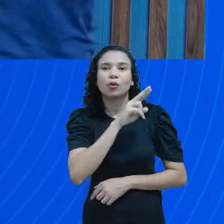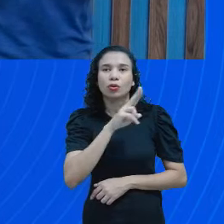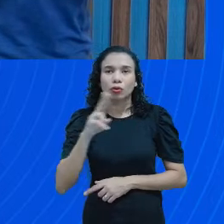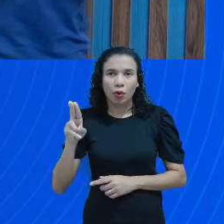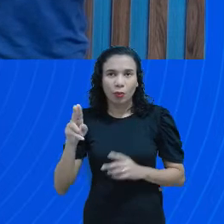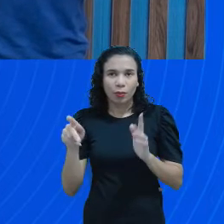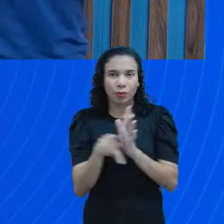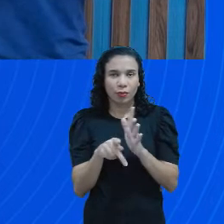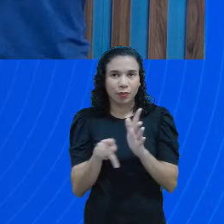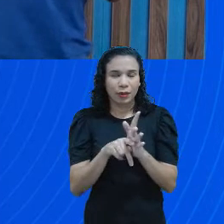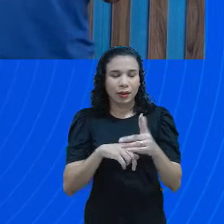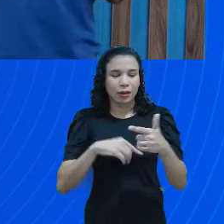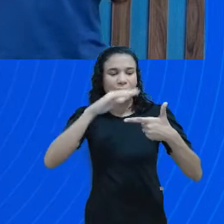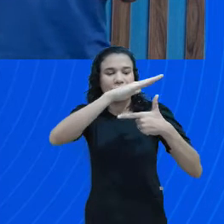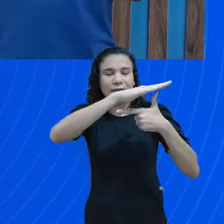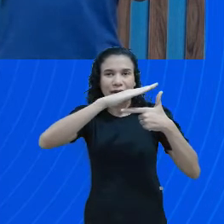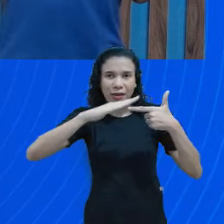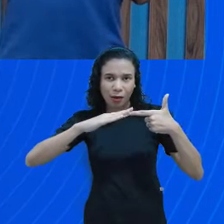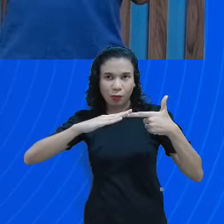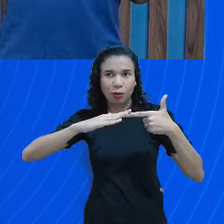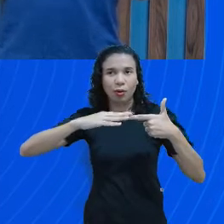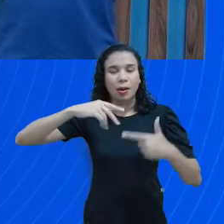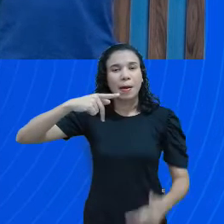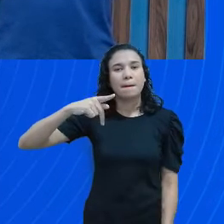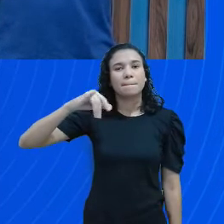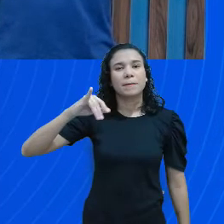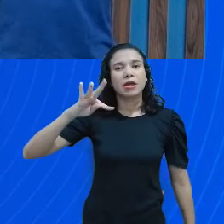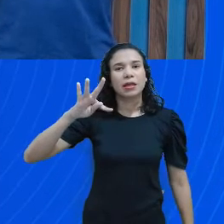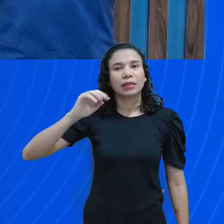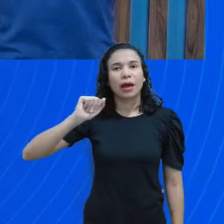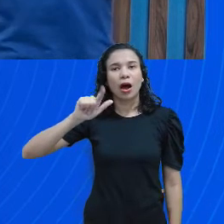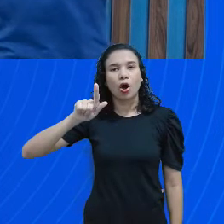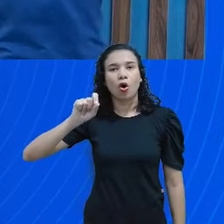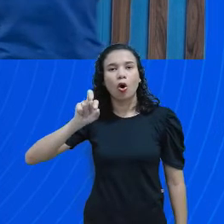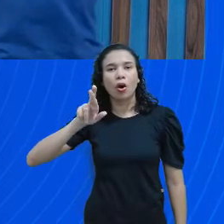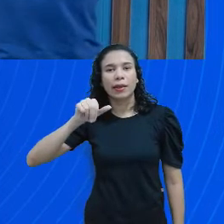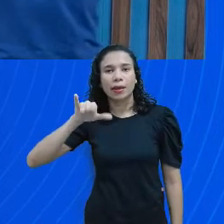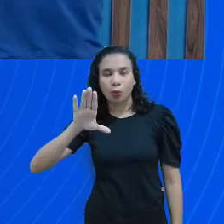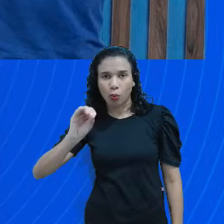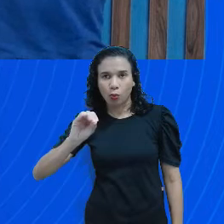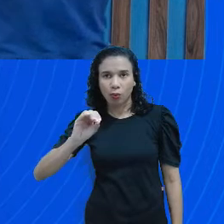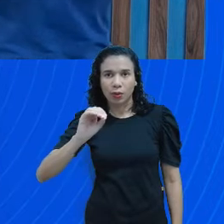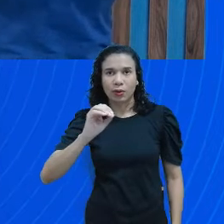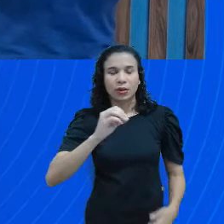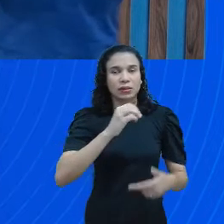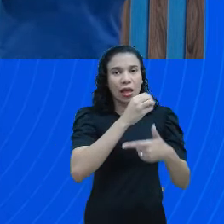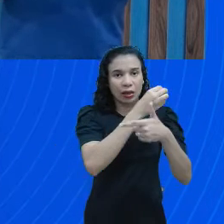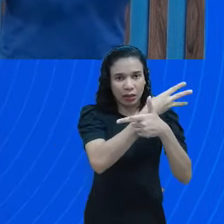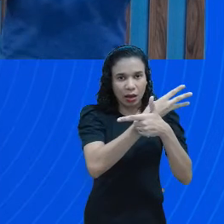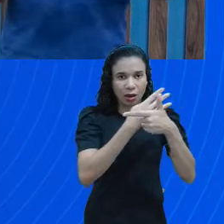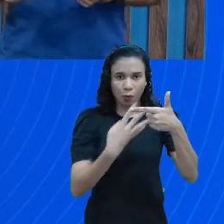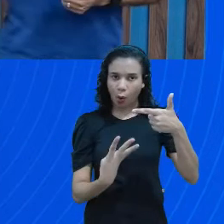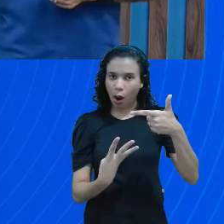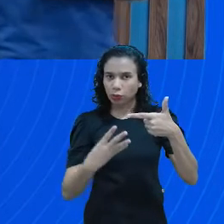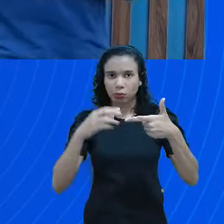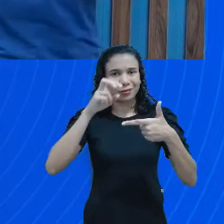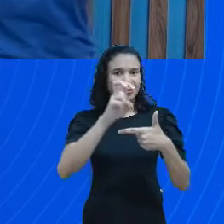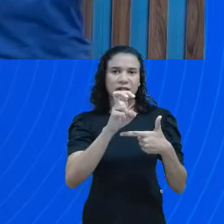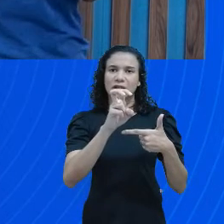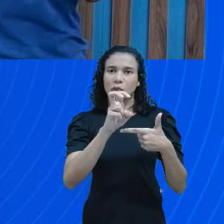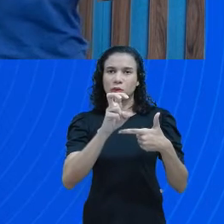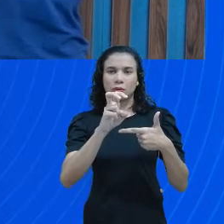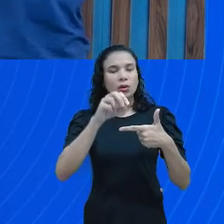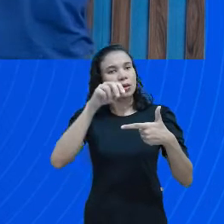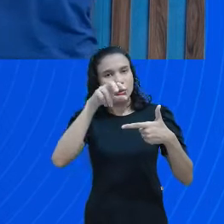triângulo pitagórico. É o triângulo, sempre que você tiver um lado 3, o outro 4, automaticamente o outro é 5. Se tiver um 5, o